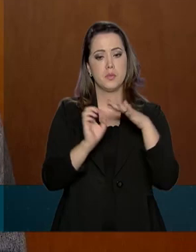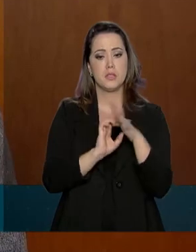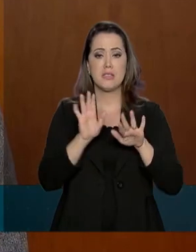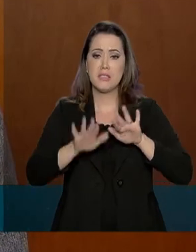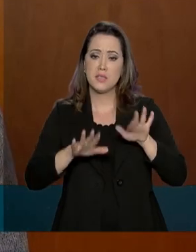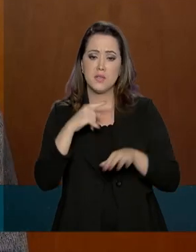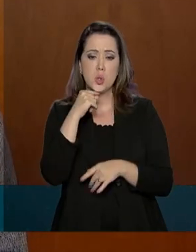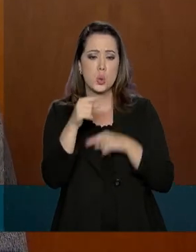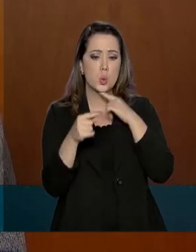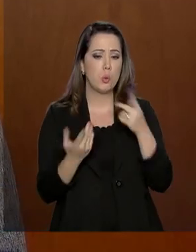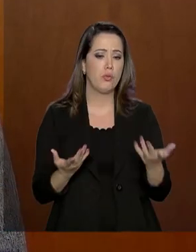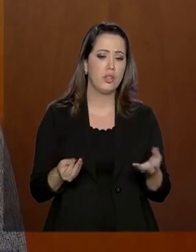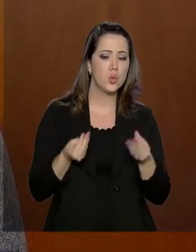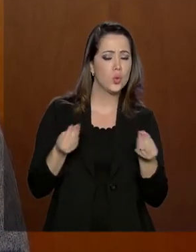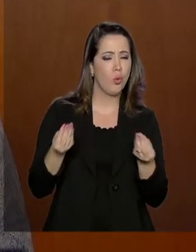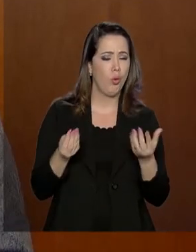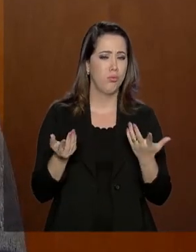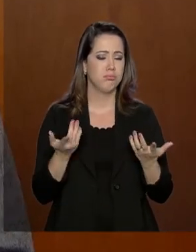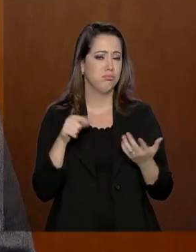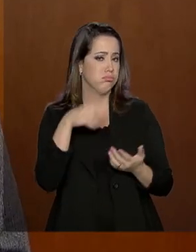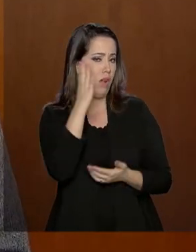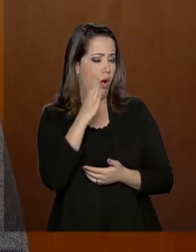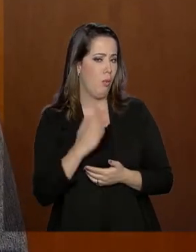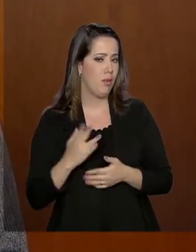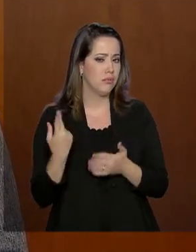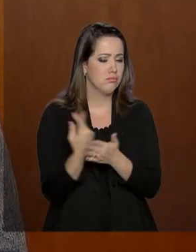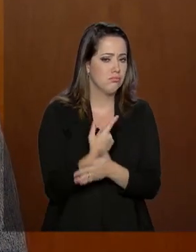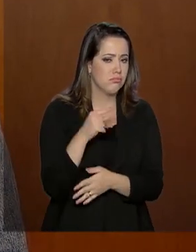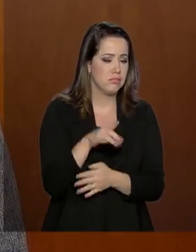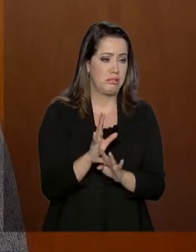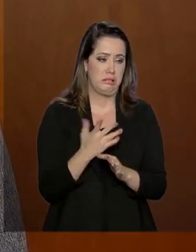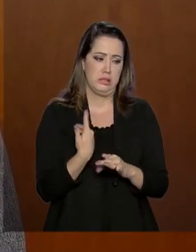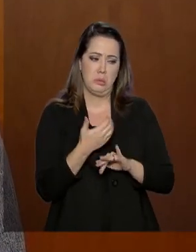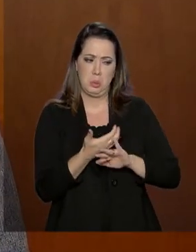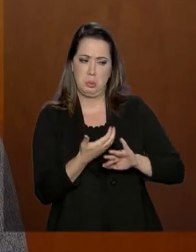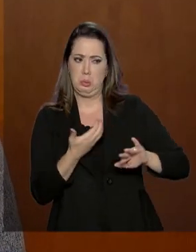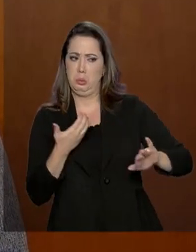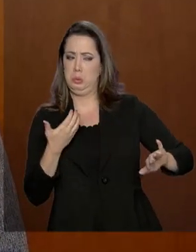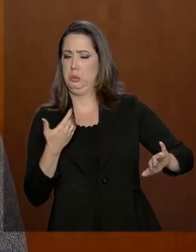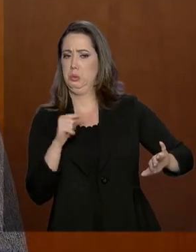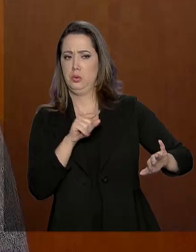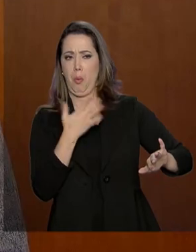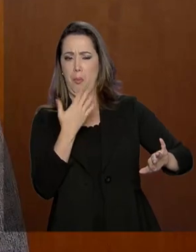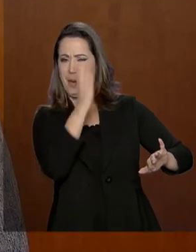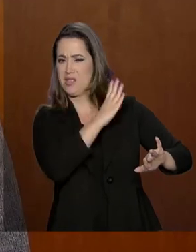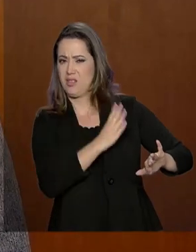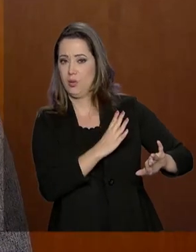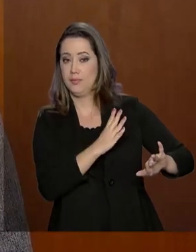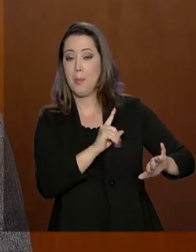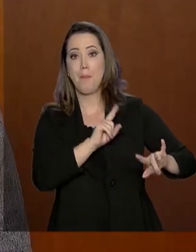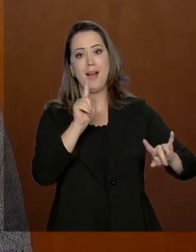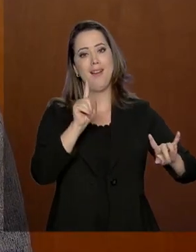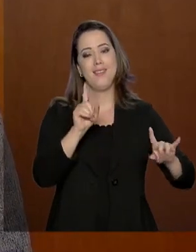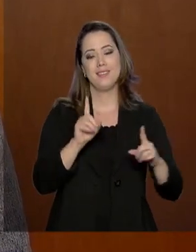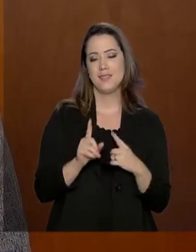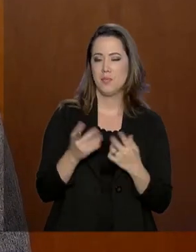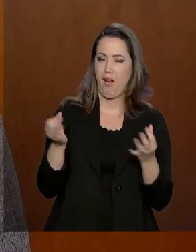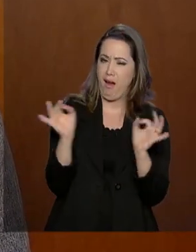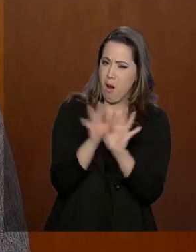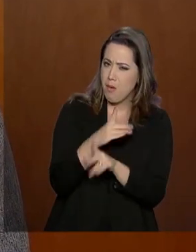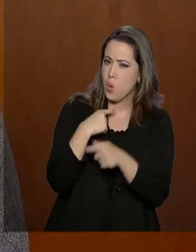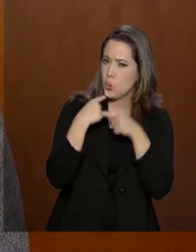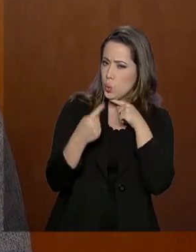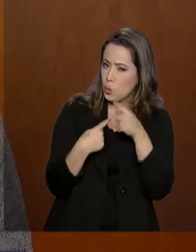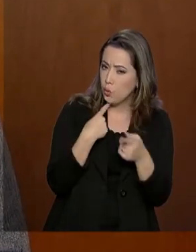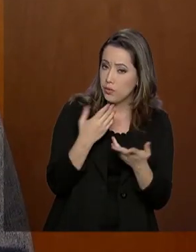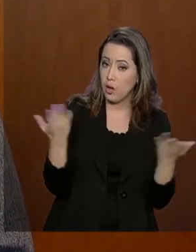jurídicas ou sobre o mercado local que às vezes afastam o investimento daqui para sanar essas dúvidas o governo brasileiro criou um